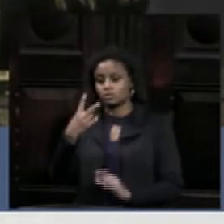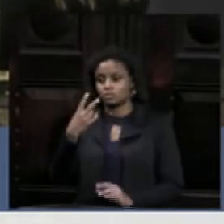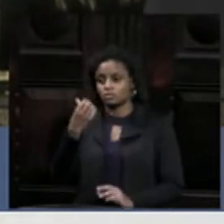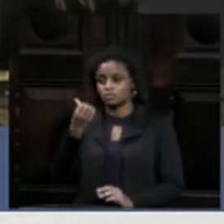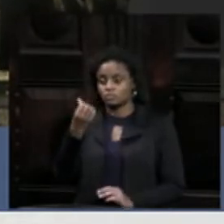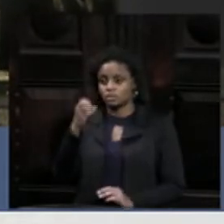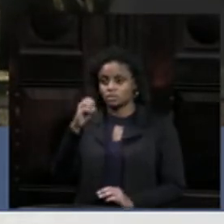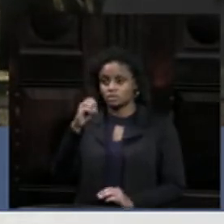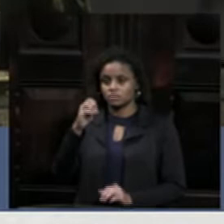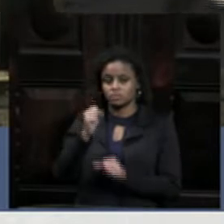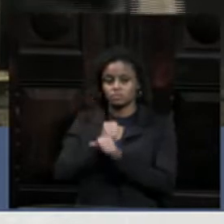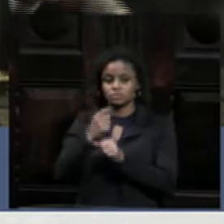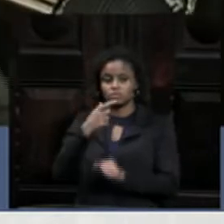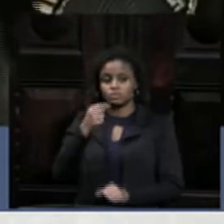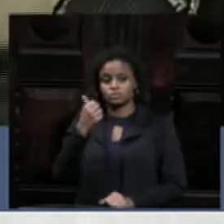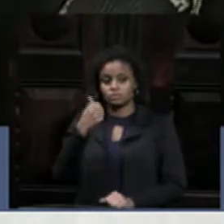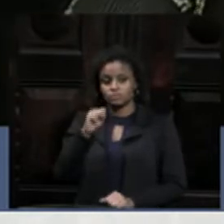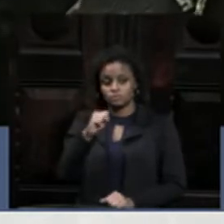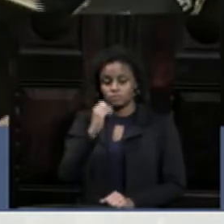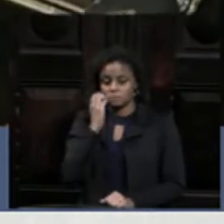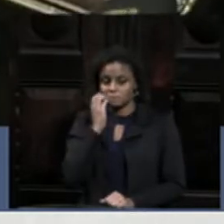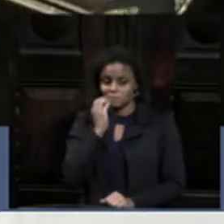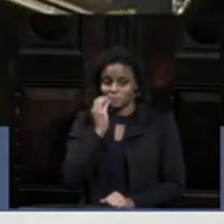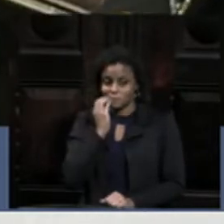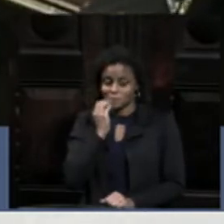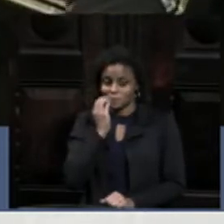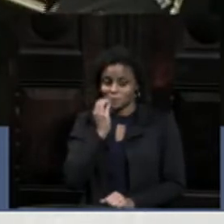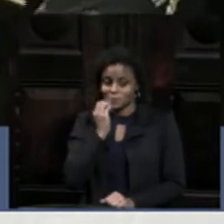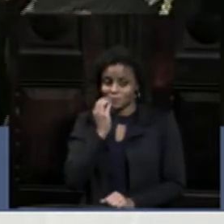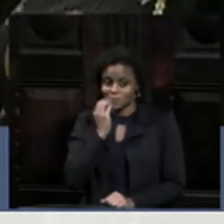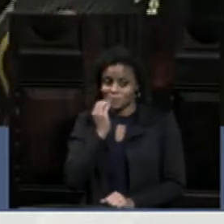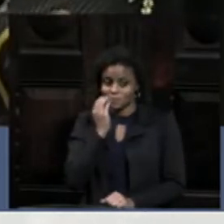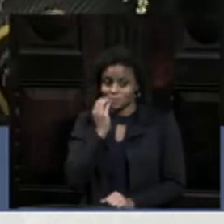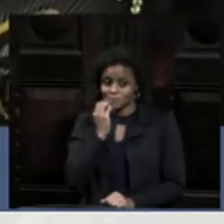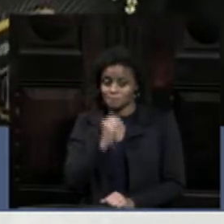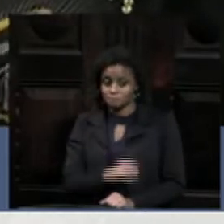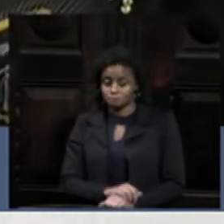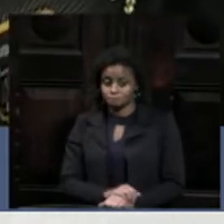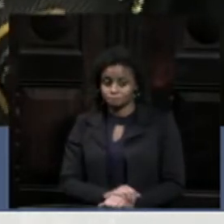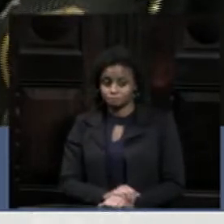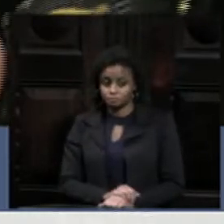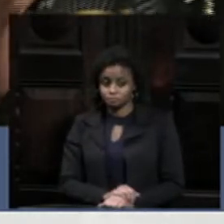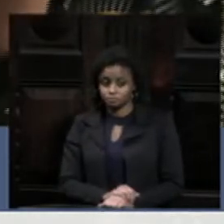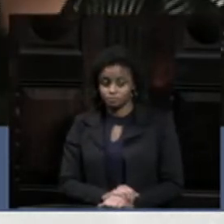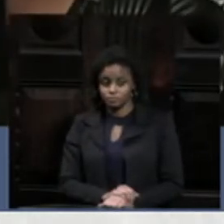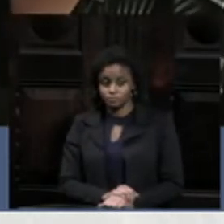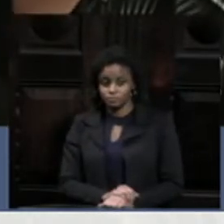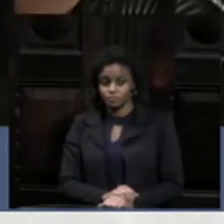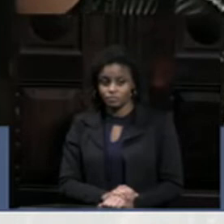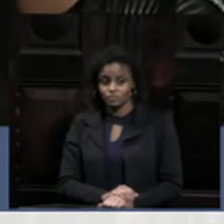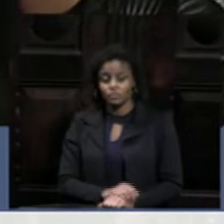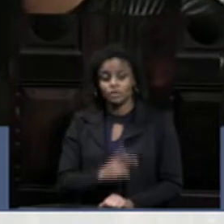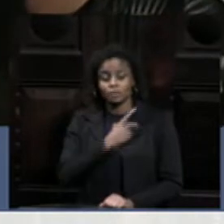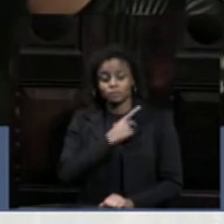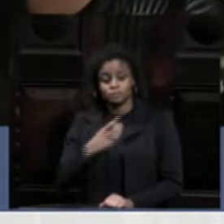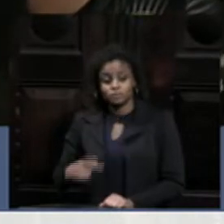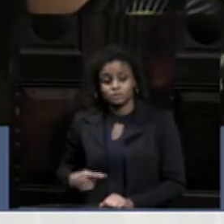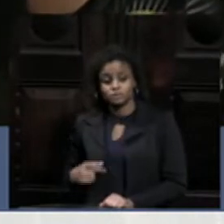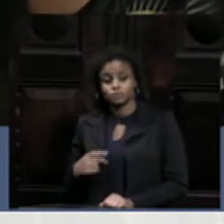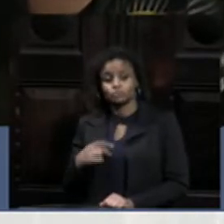PL 4260/2018. Deputado Marcelo. Senhor presidente, quero dizer que nunca foi... Senhor presidente... Nunca